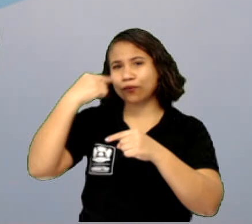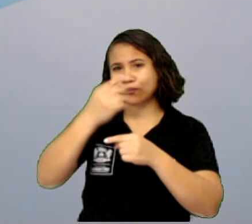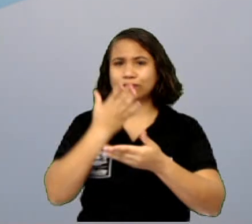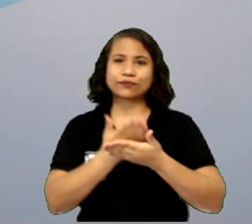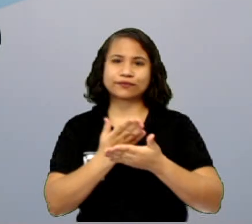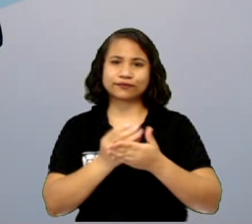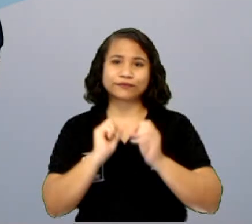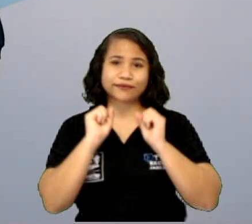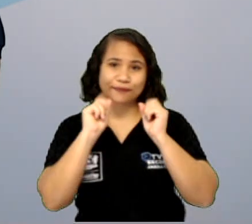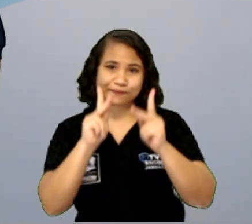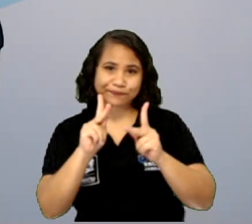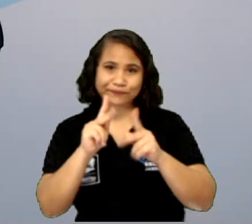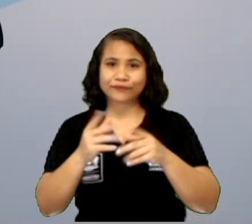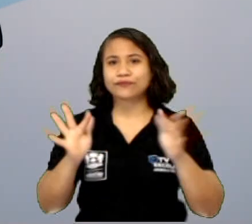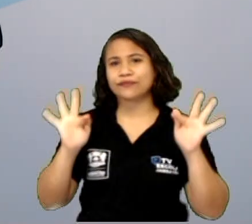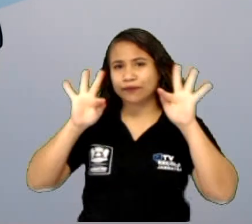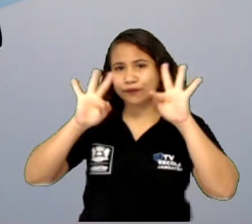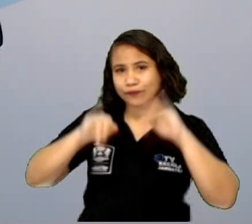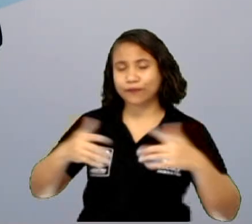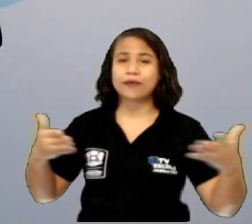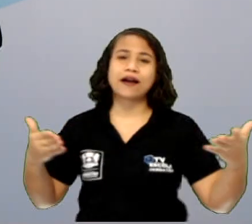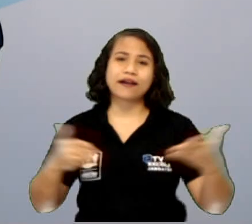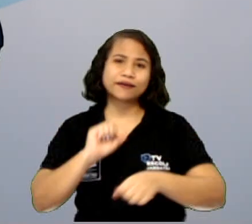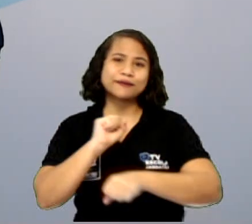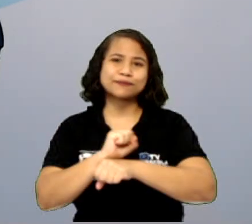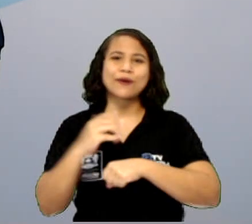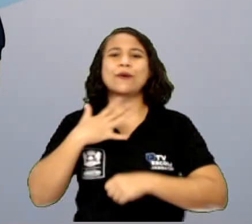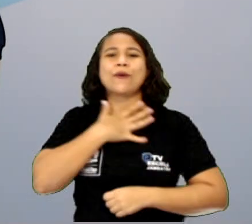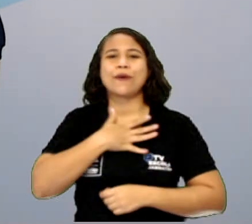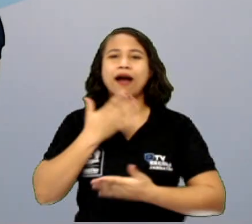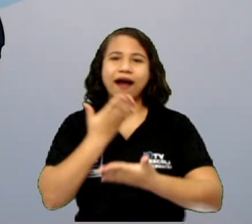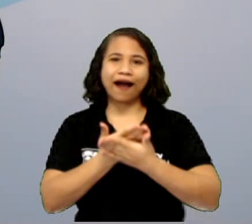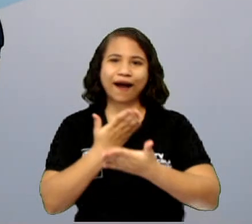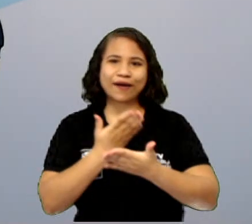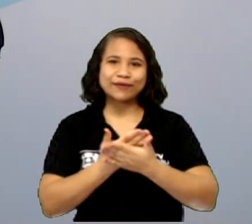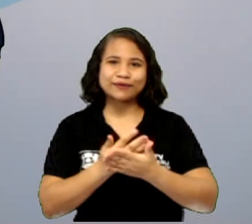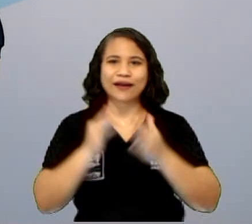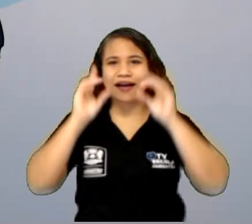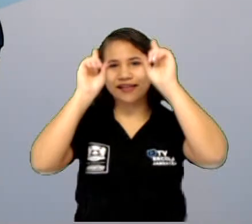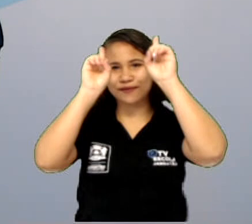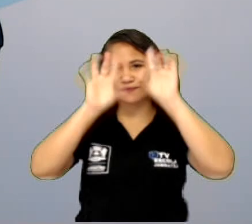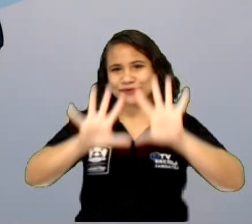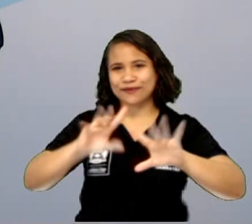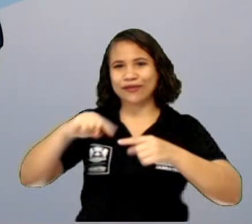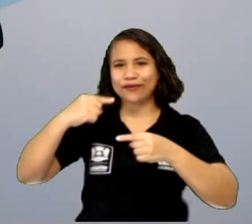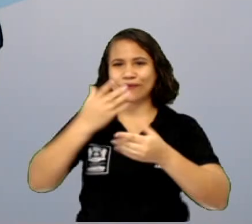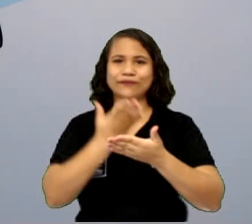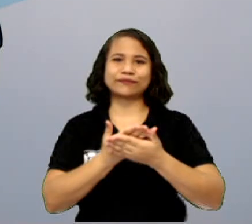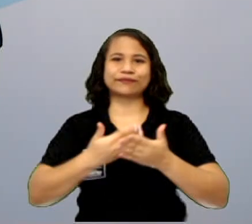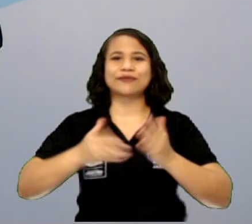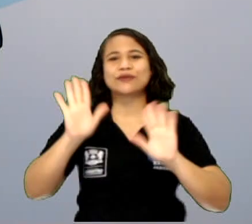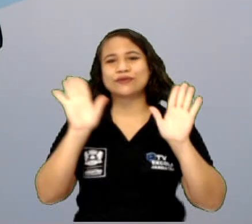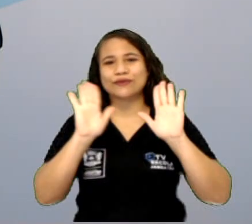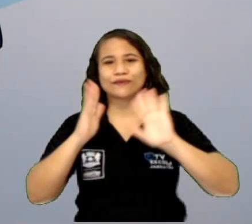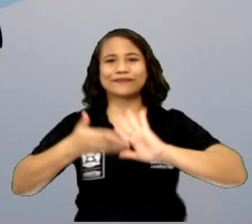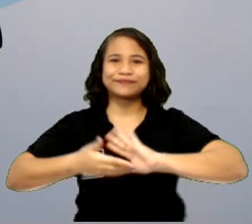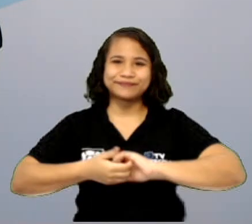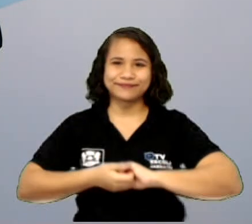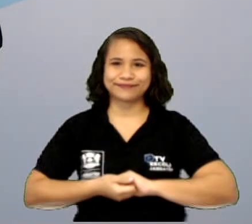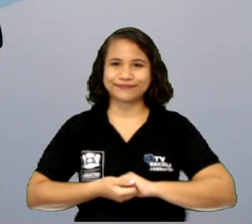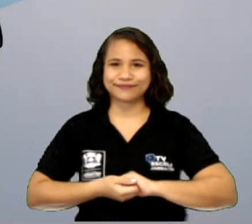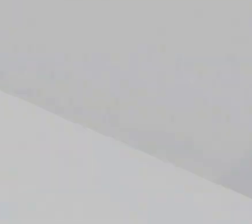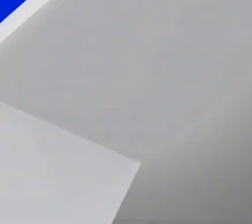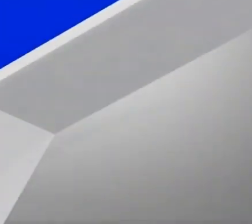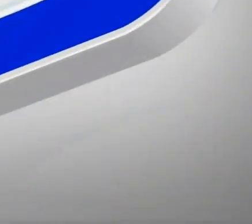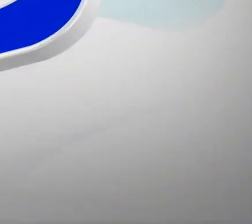se encontrar comigo tá a gente vai ficando por aqui espero que você tenha gostado da aula fica com Deus e até nosso próximo encontro E aí